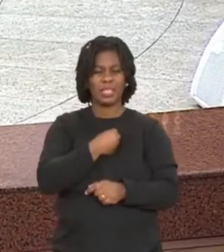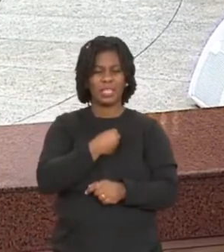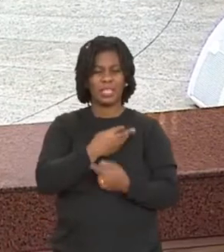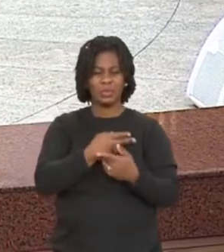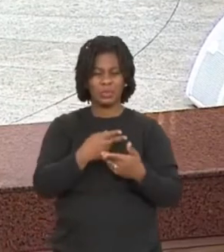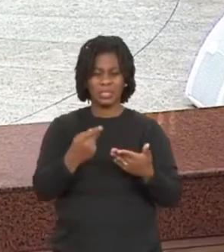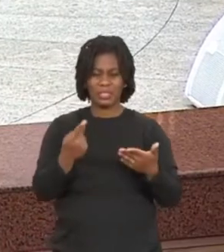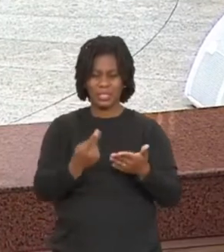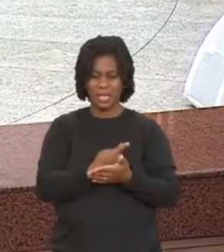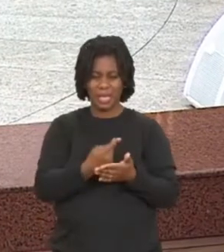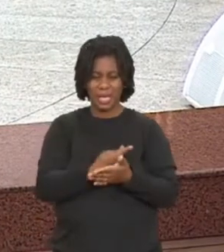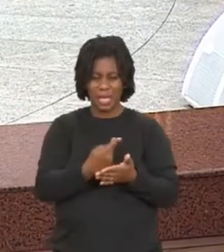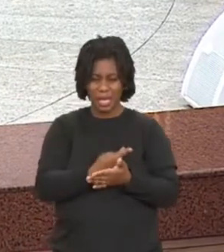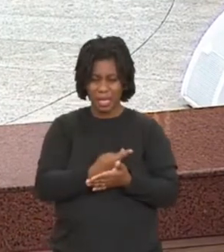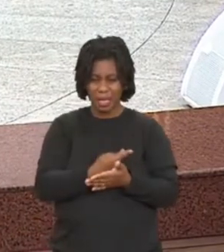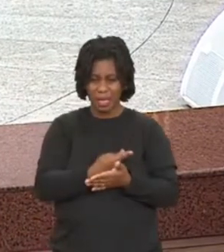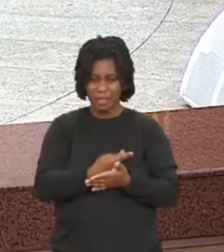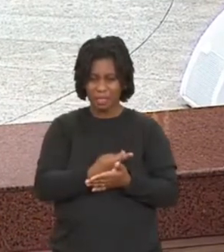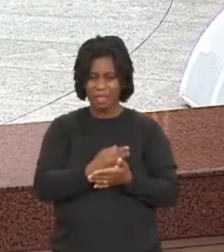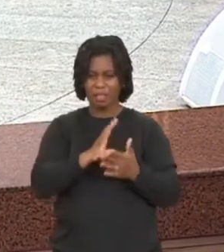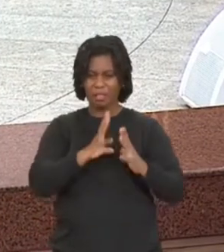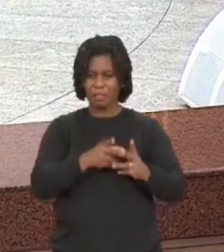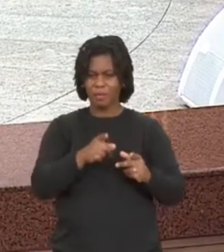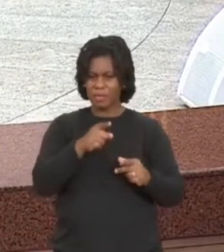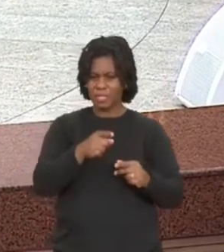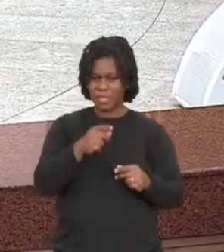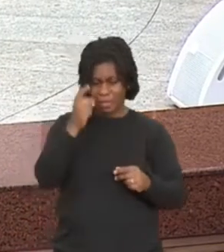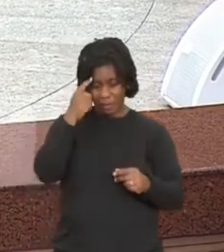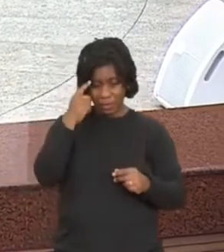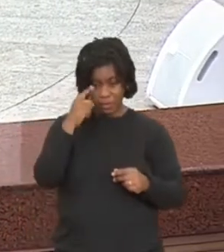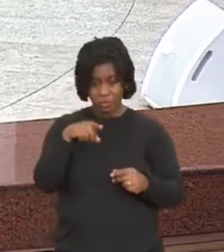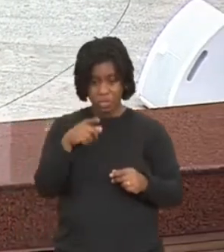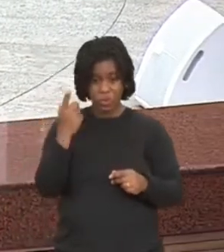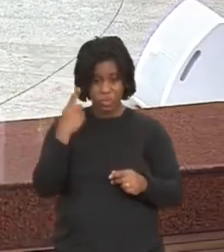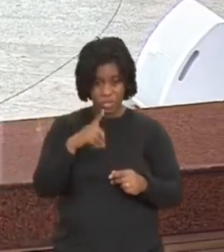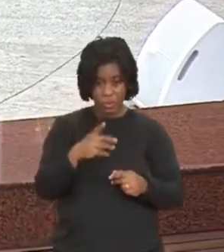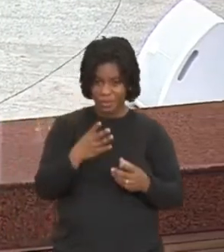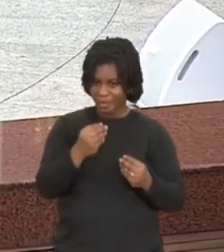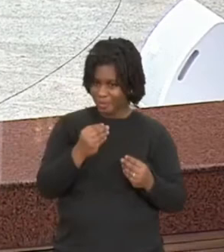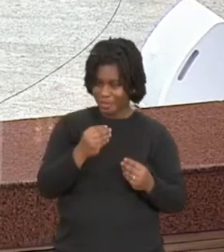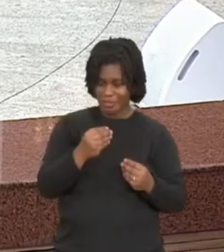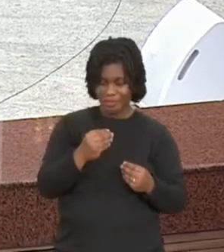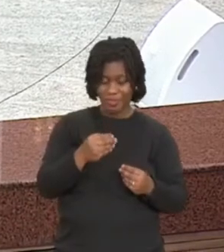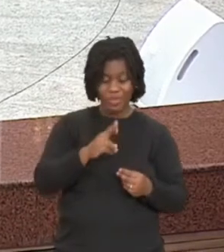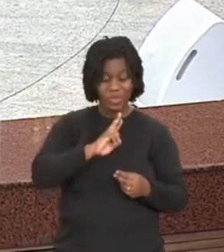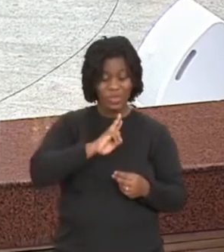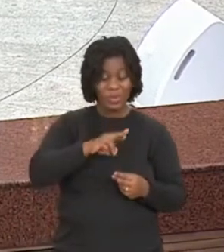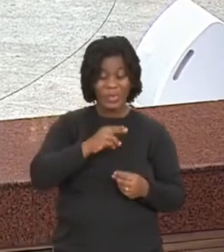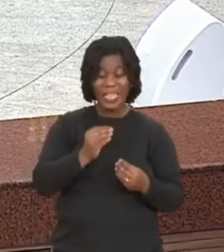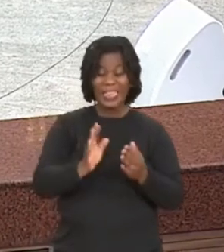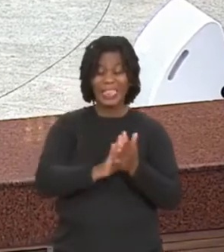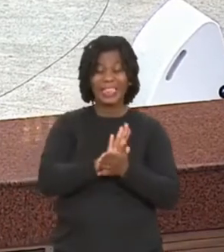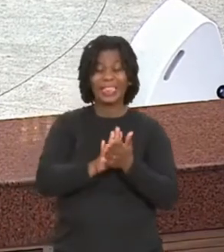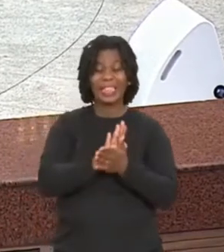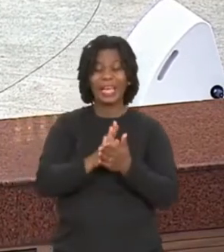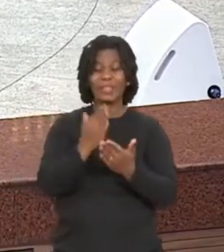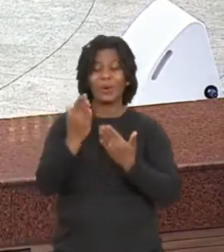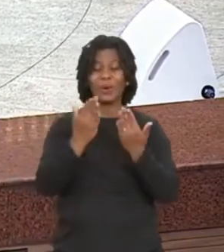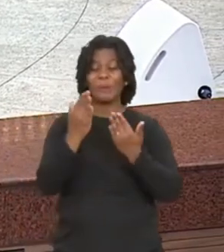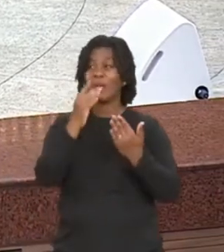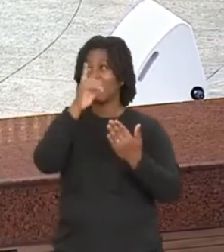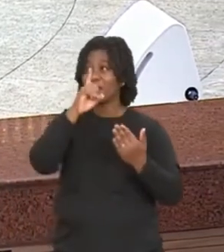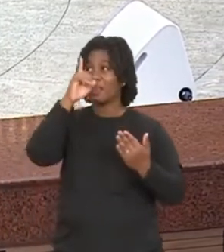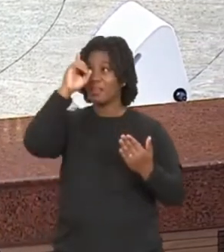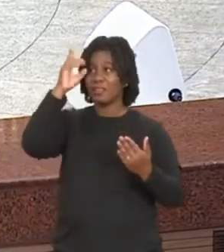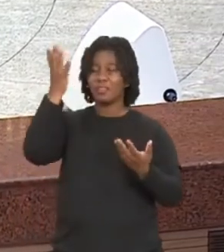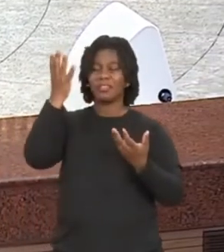vida. Você está pensando que o que você alcançou é muito? Não é nada diante do que Deus quer fazer com você. Há pessoas antigas na igreja